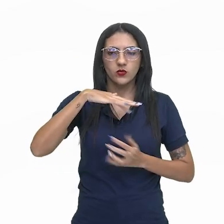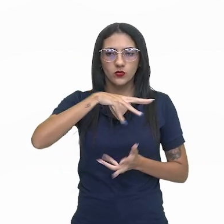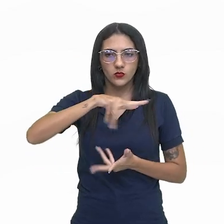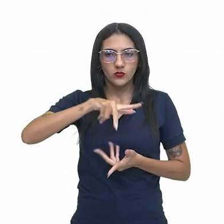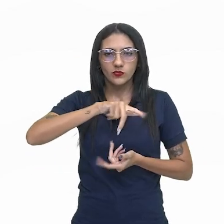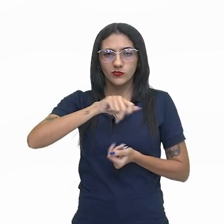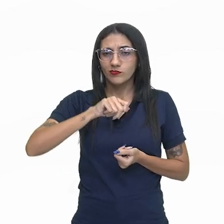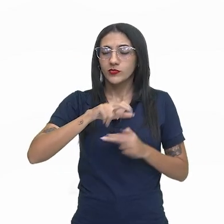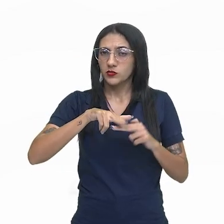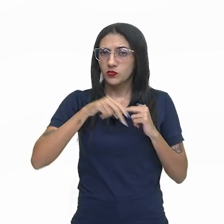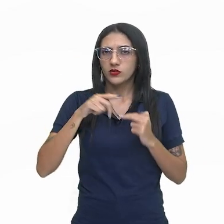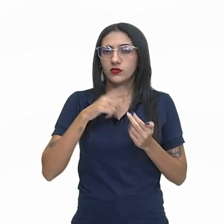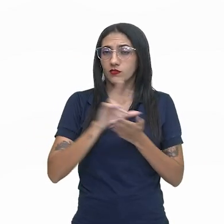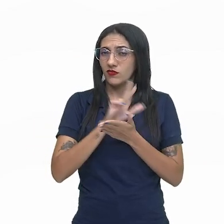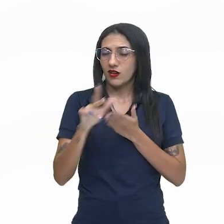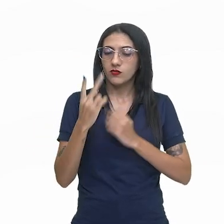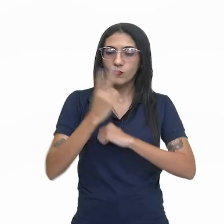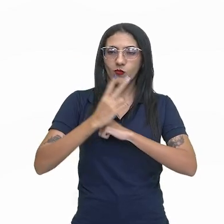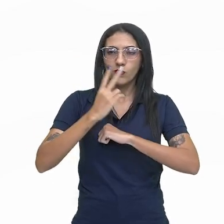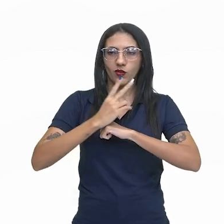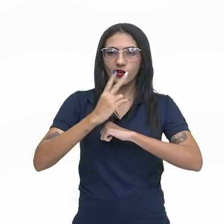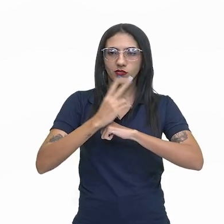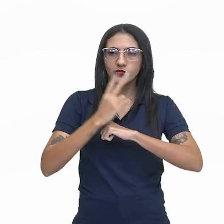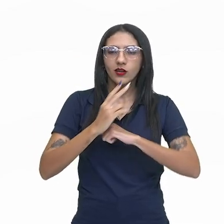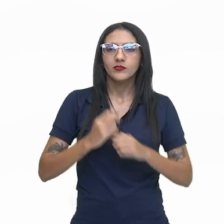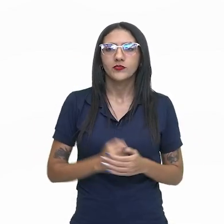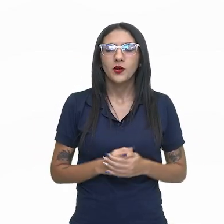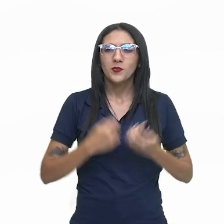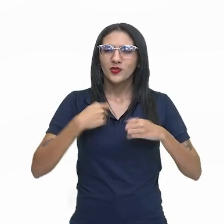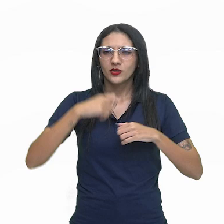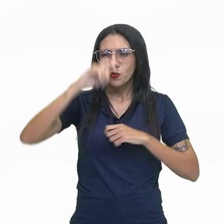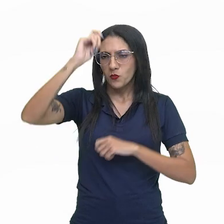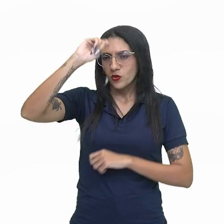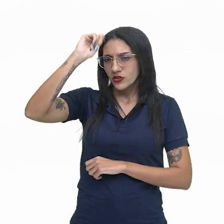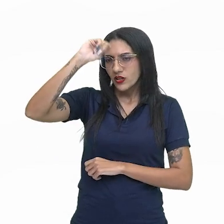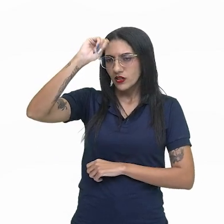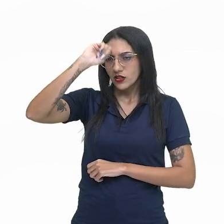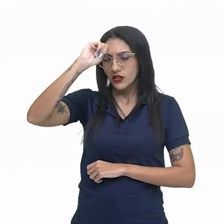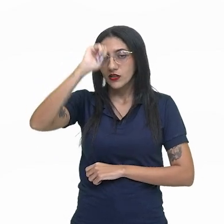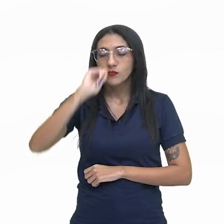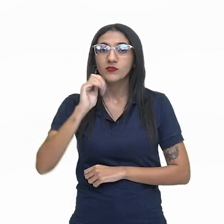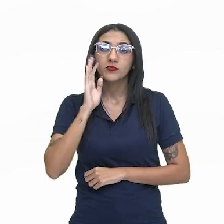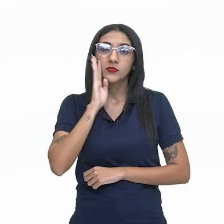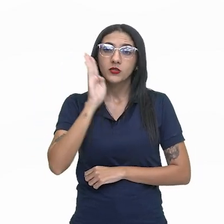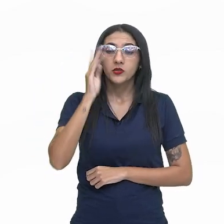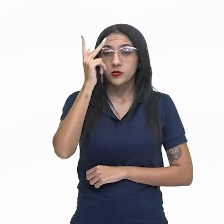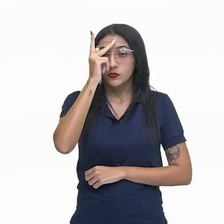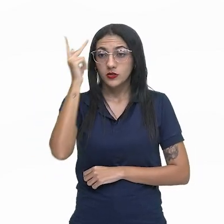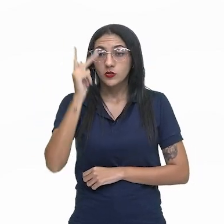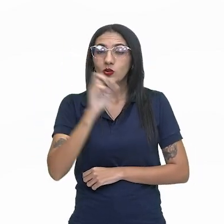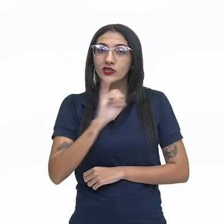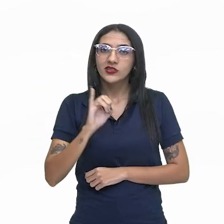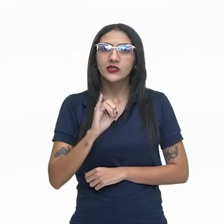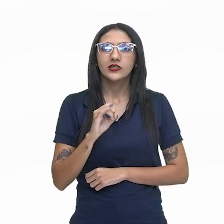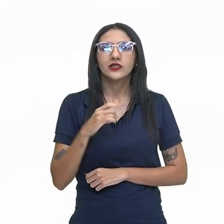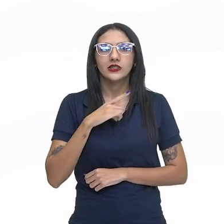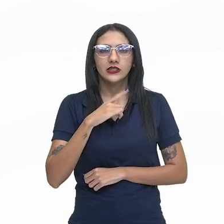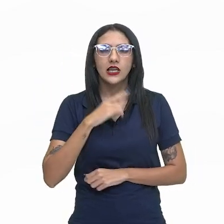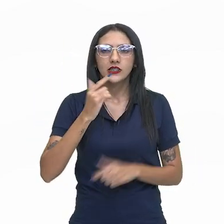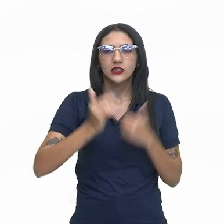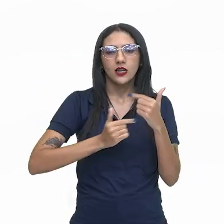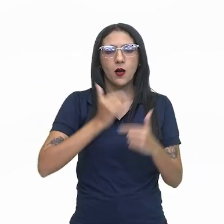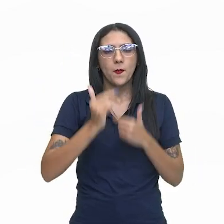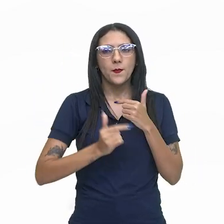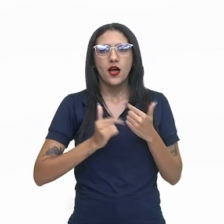todos esses cuidados que a gente deve tomar, colocar ali um boné para proteger, principalmente as pessoas que trabalham aí diretamente,